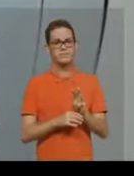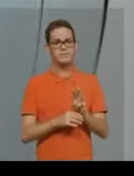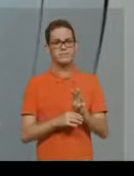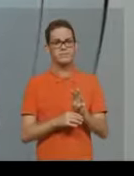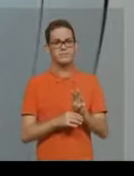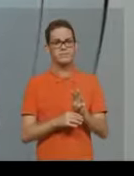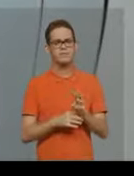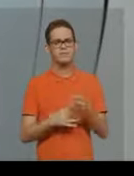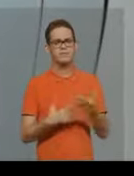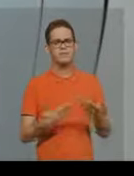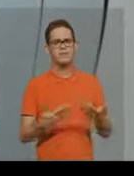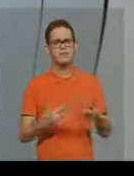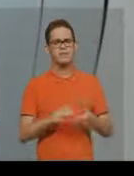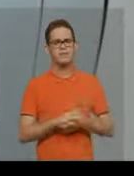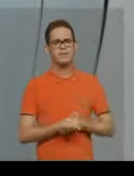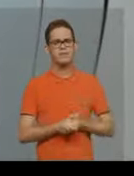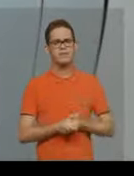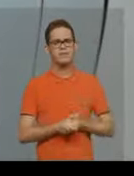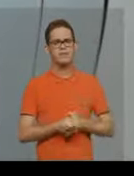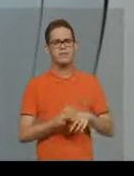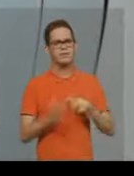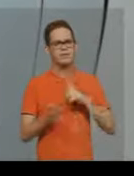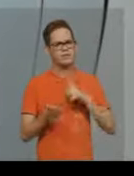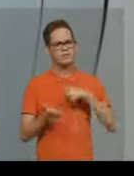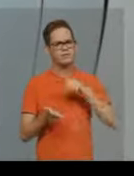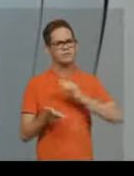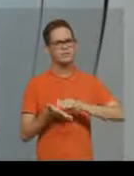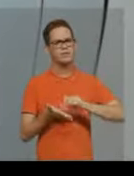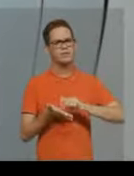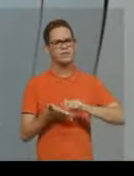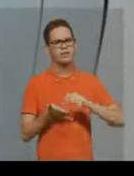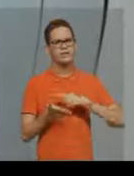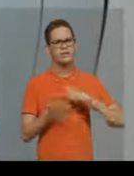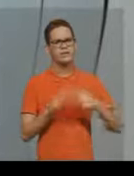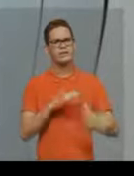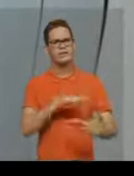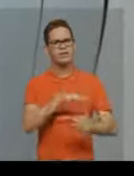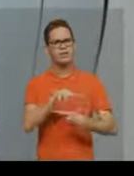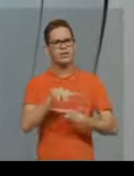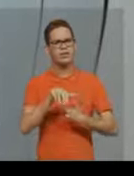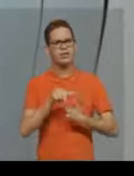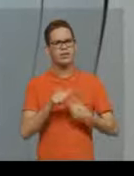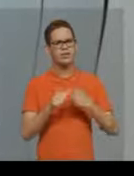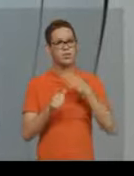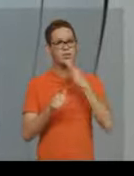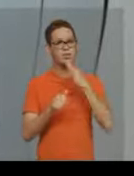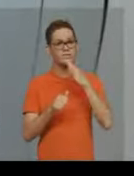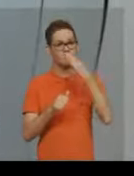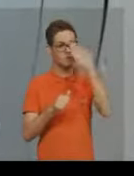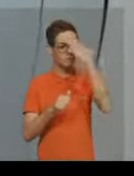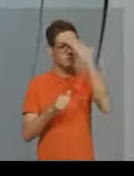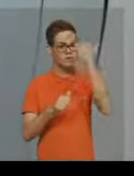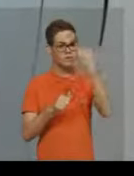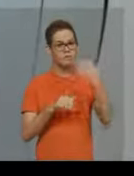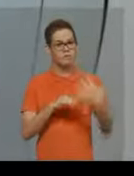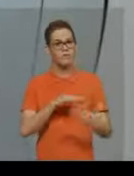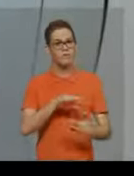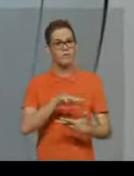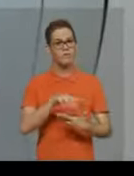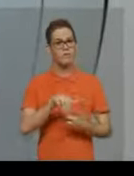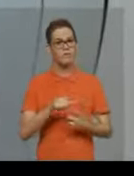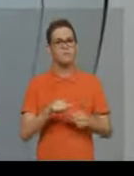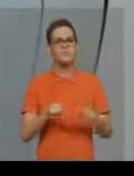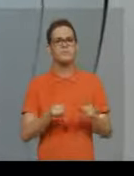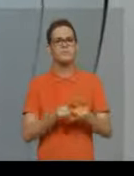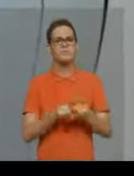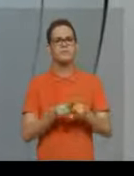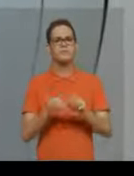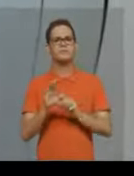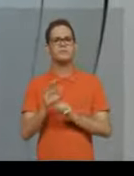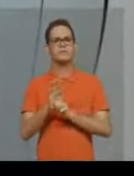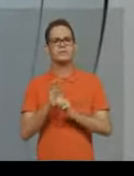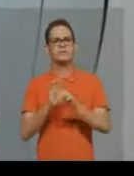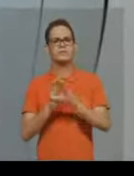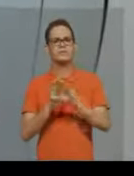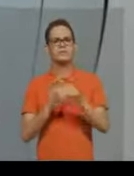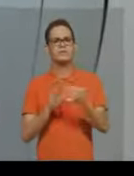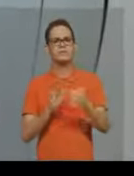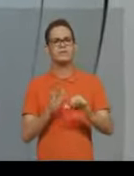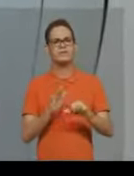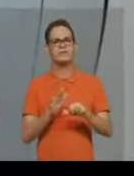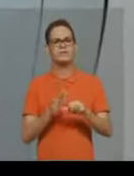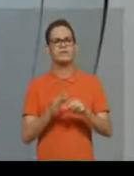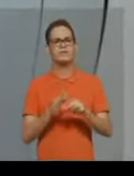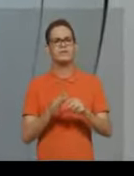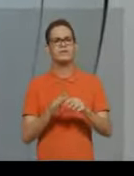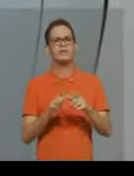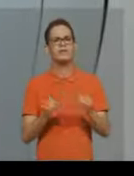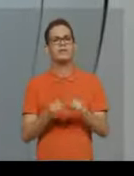como é que se diz? São obras universais, né? De apelo universal, e o outro mais do século XIX, que é